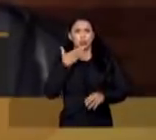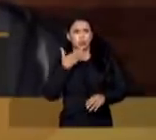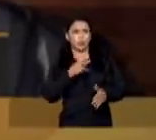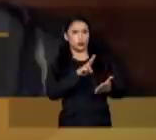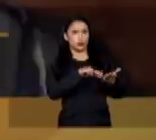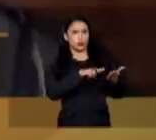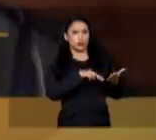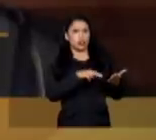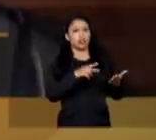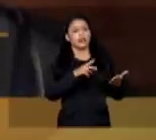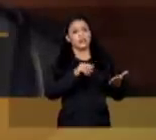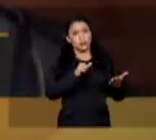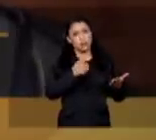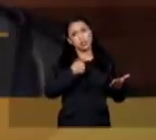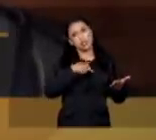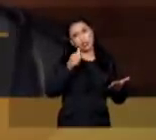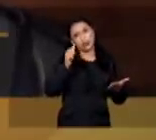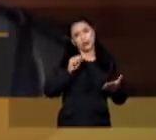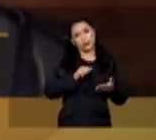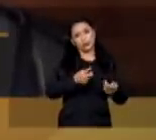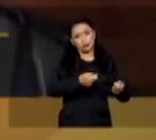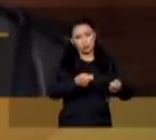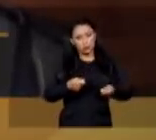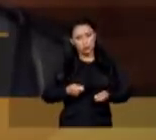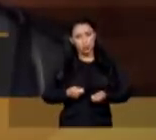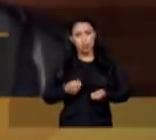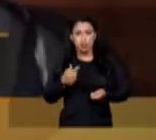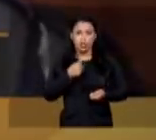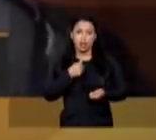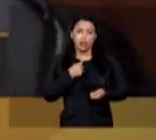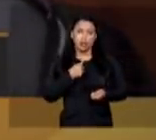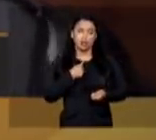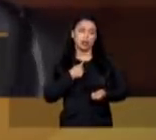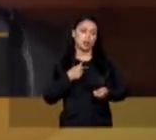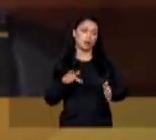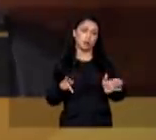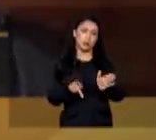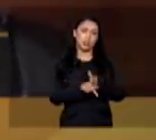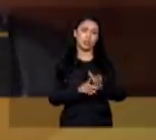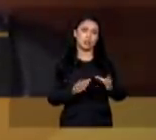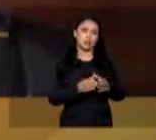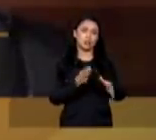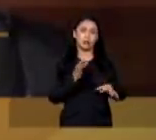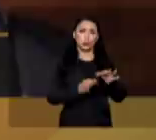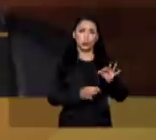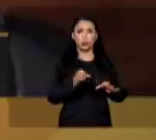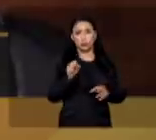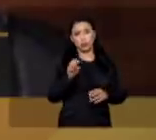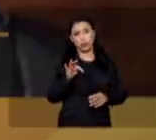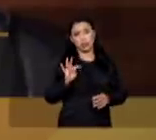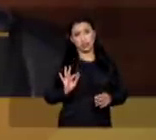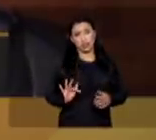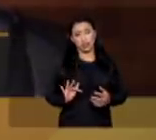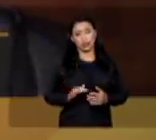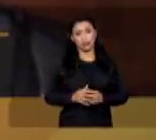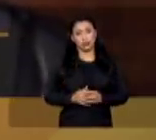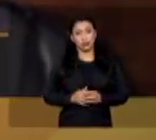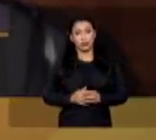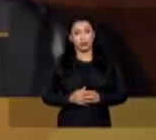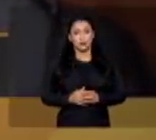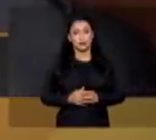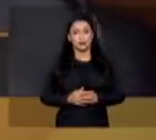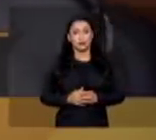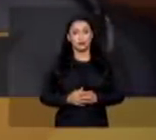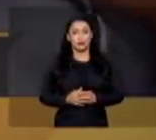de vista por mim formulado na qualidade de integrante da segunda turma do Supremo Tribunal Federal.